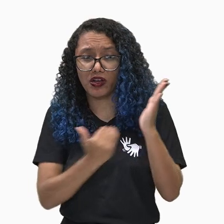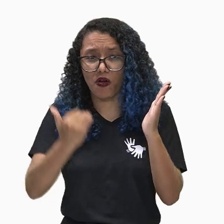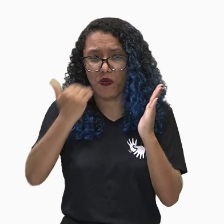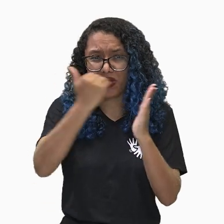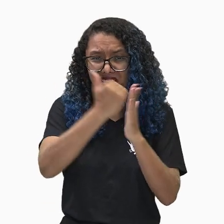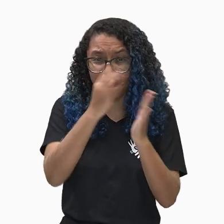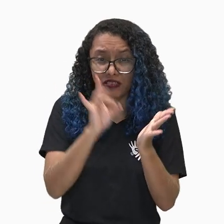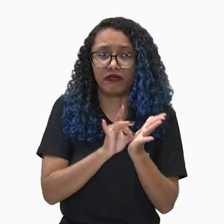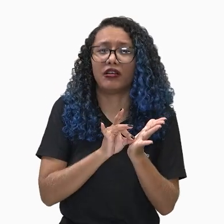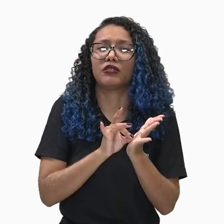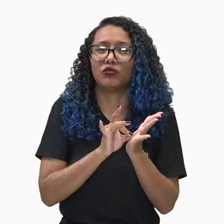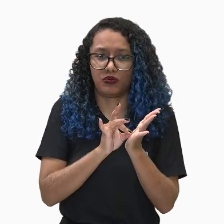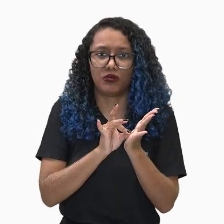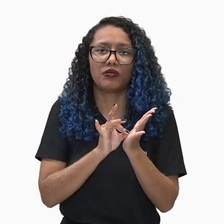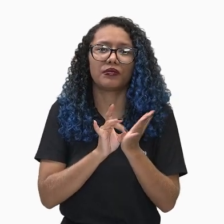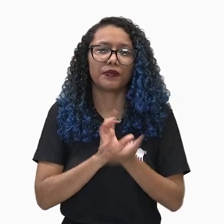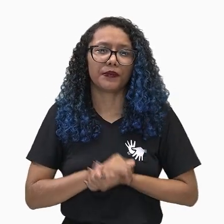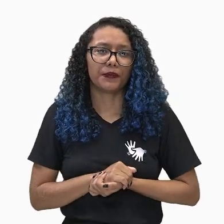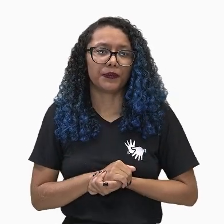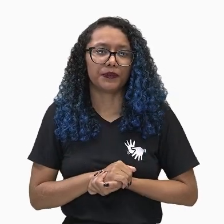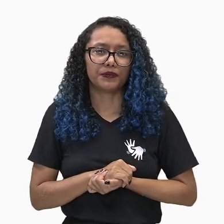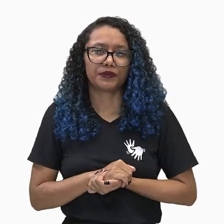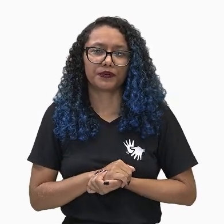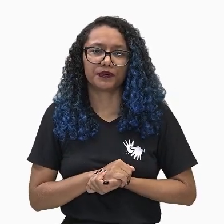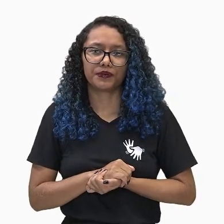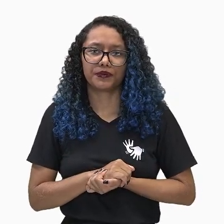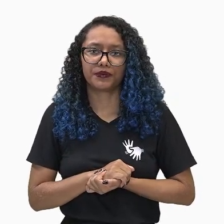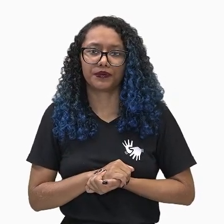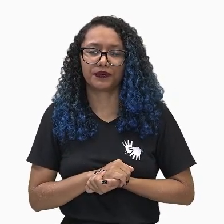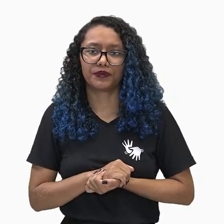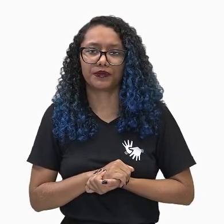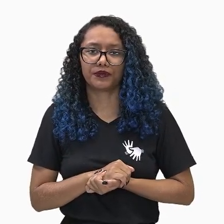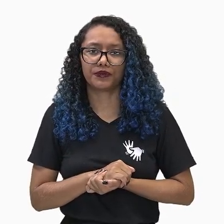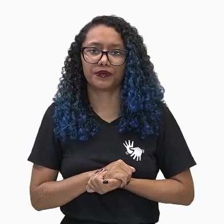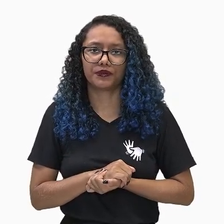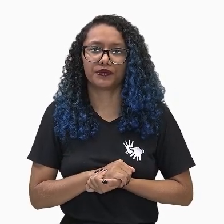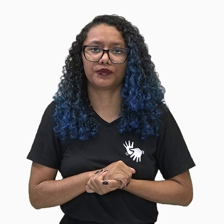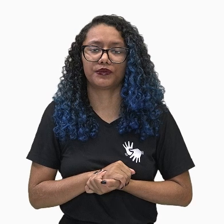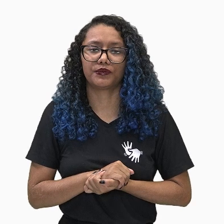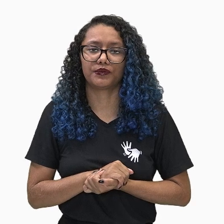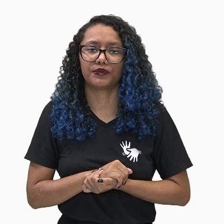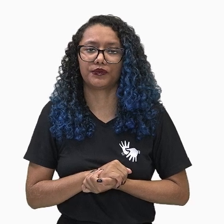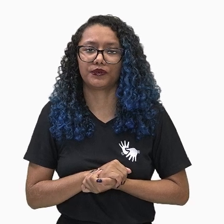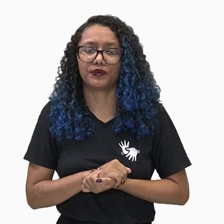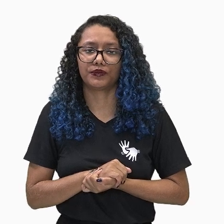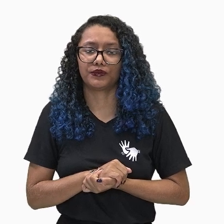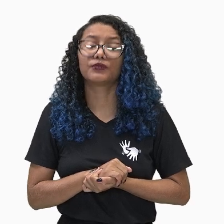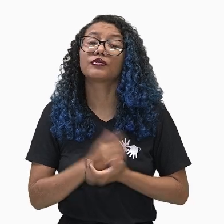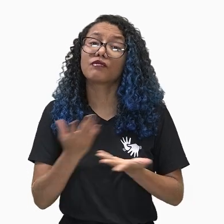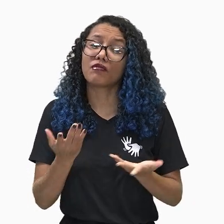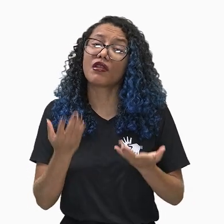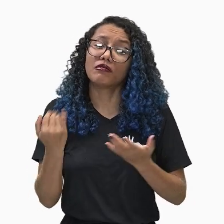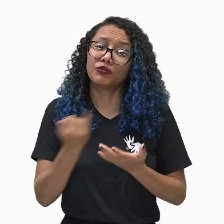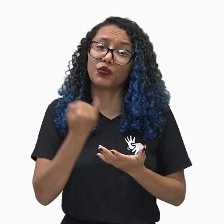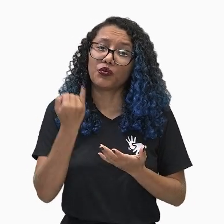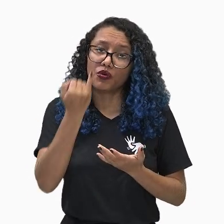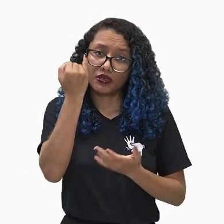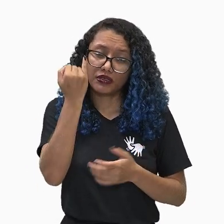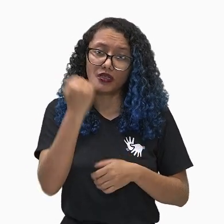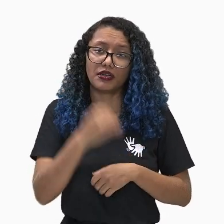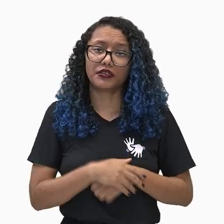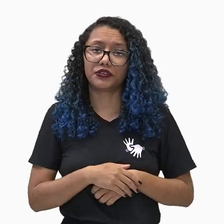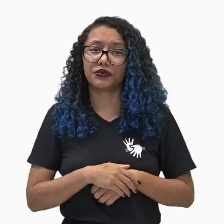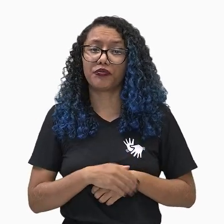significativamente. E com isso é importante para a manutenção do nosso